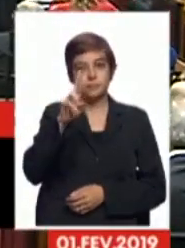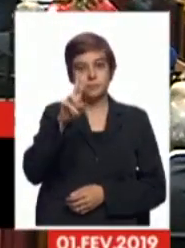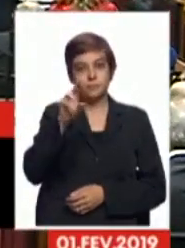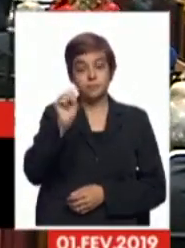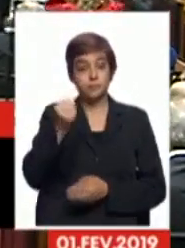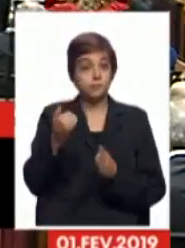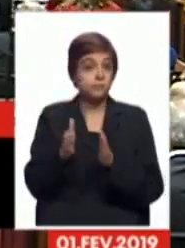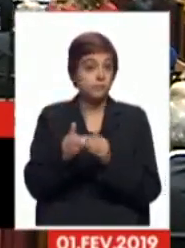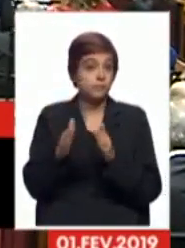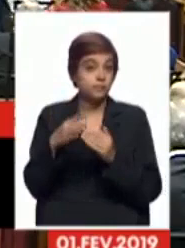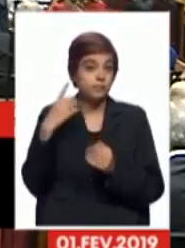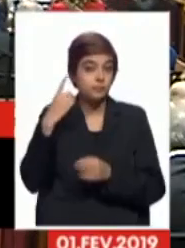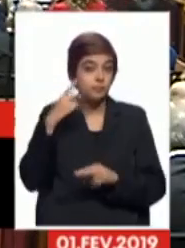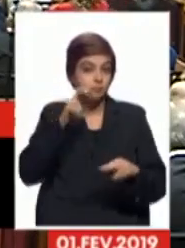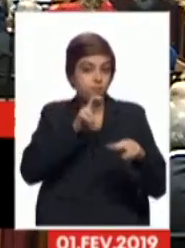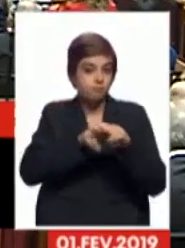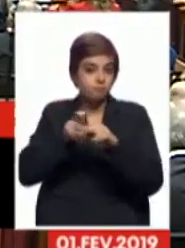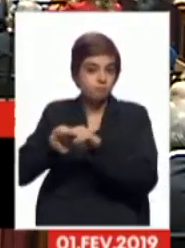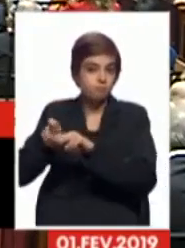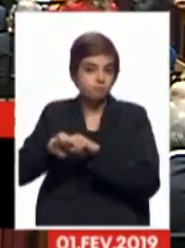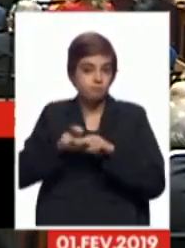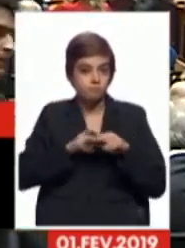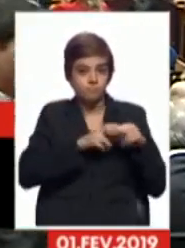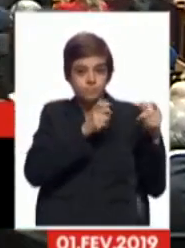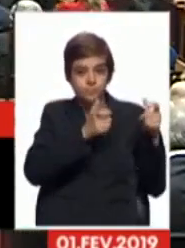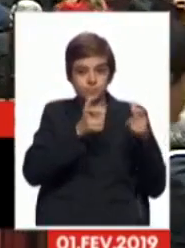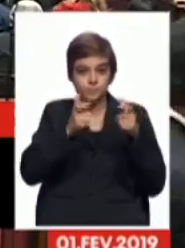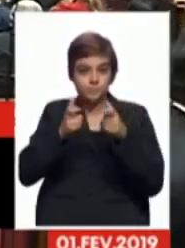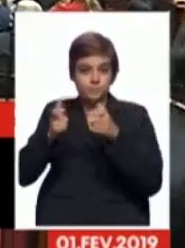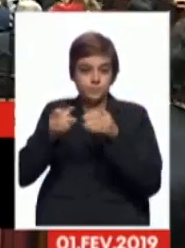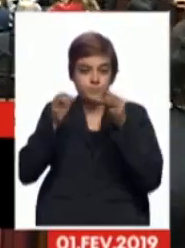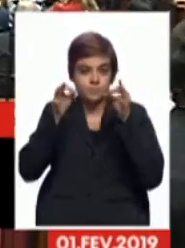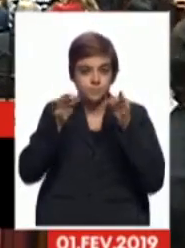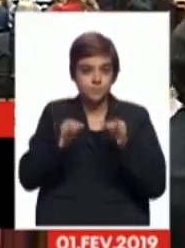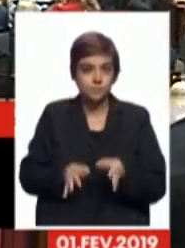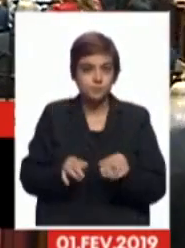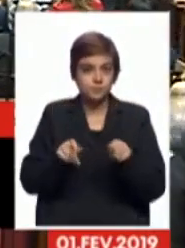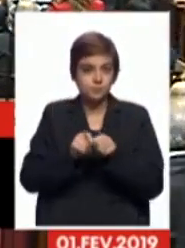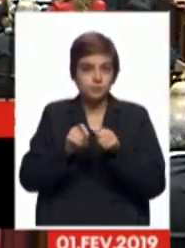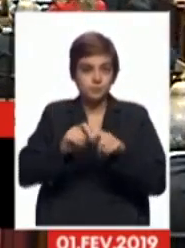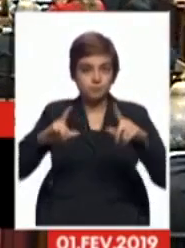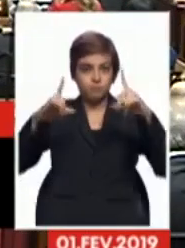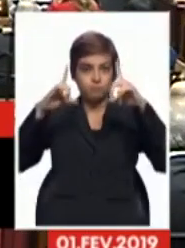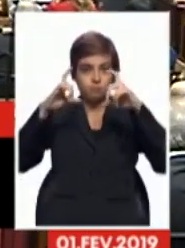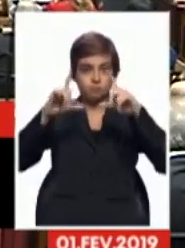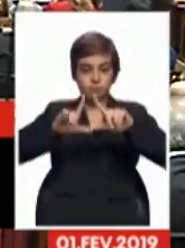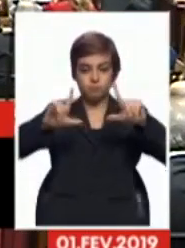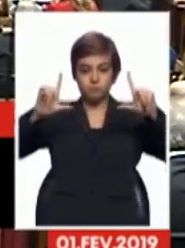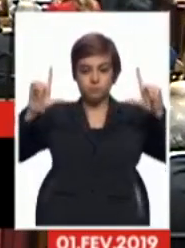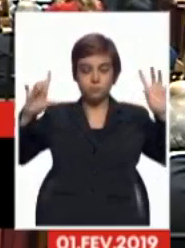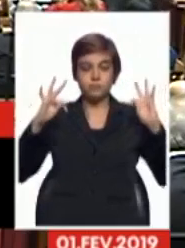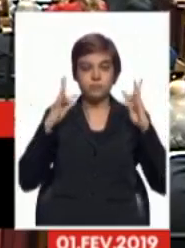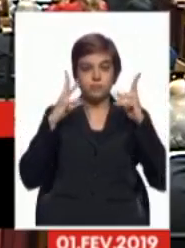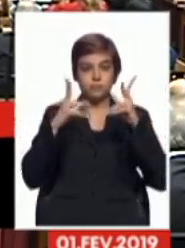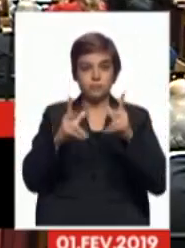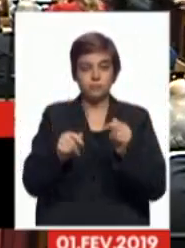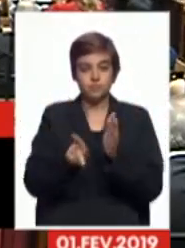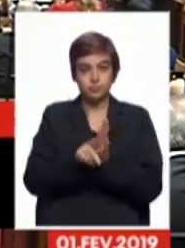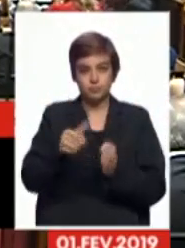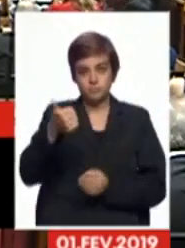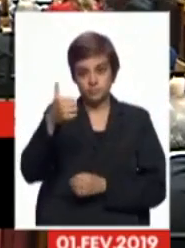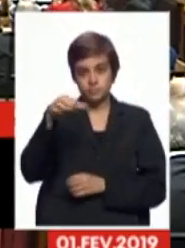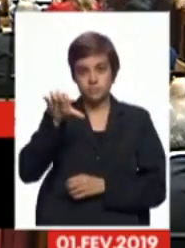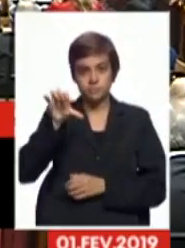deputados retornem aos seus lugares oficiais para que seja feita a foto da 19ª legislatura.